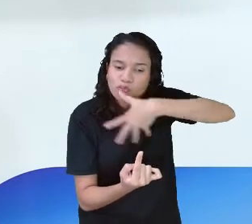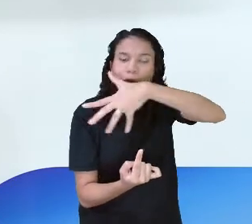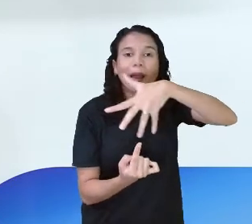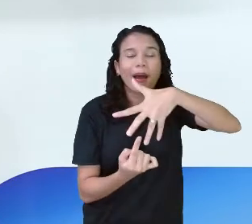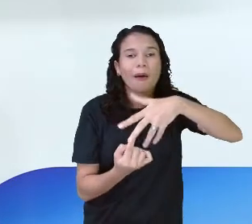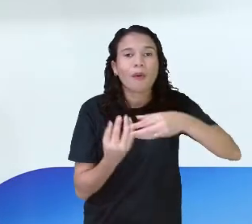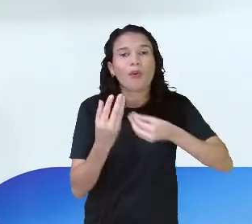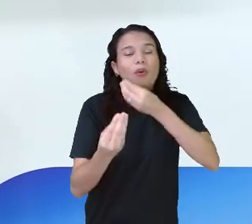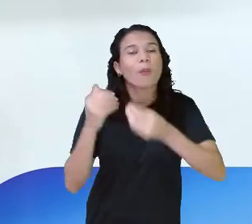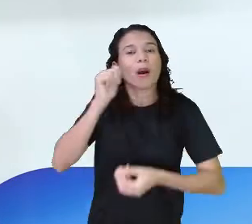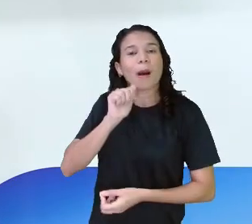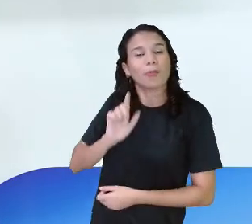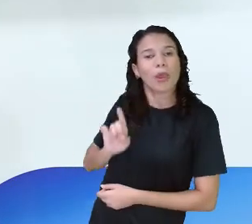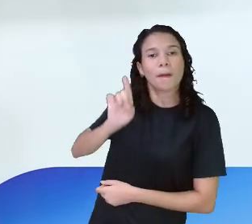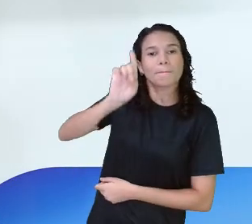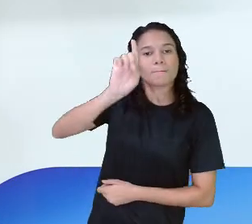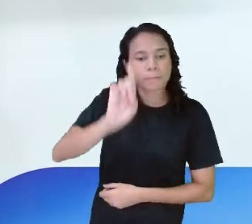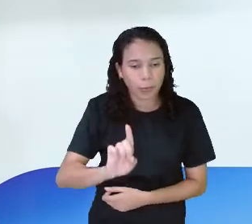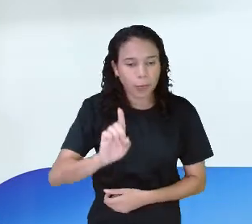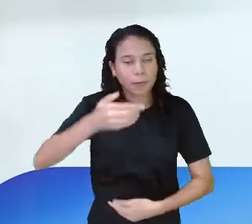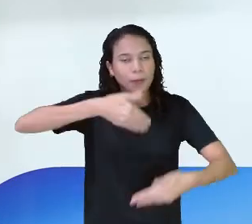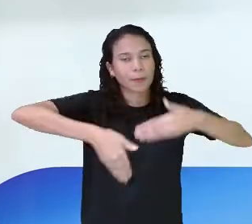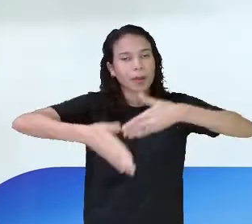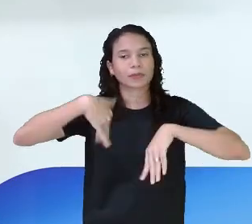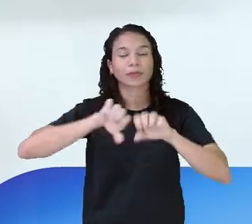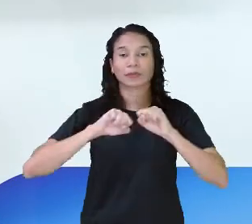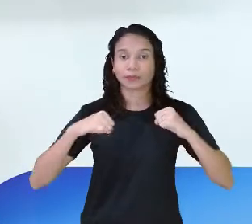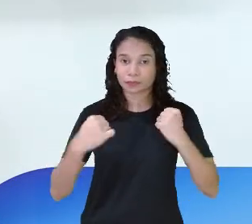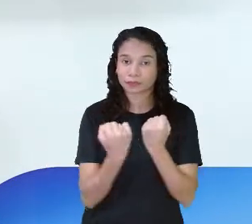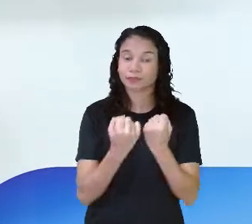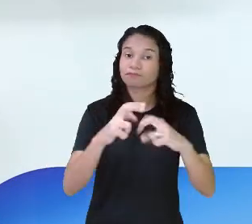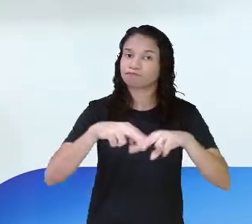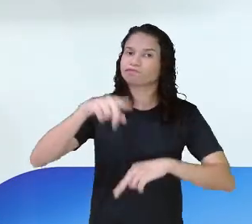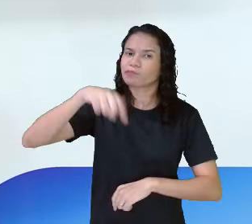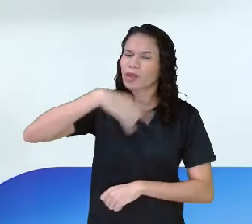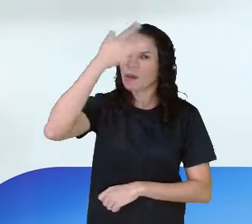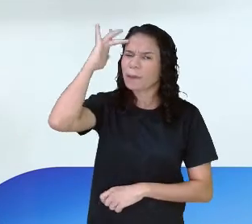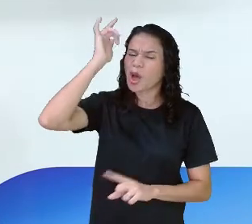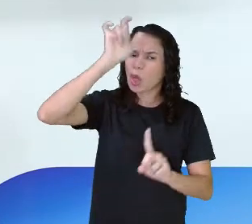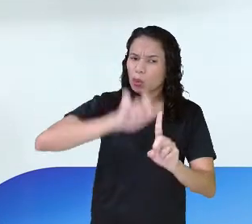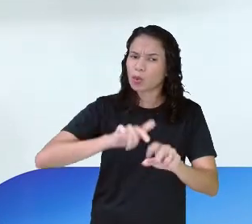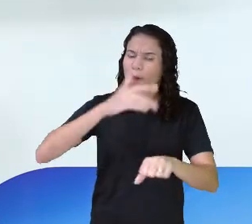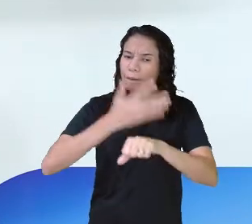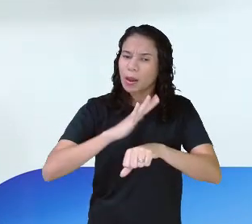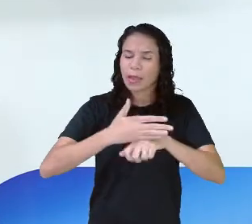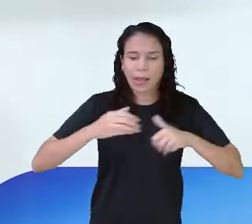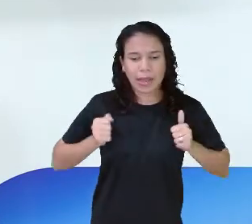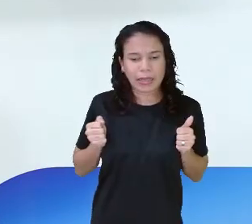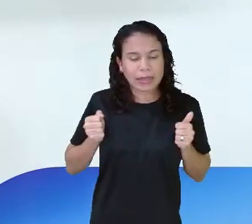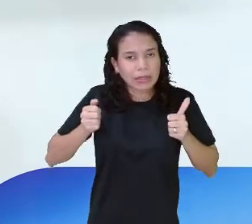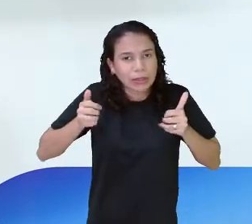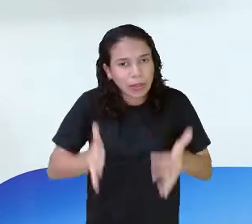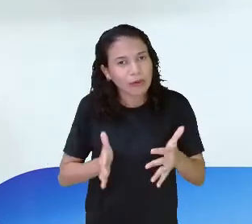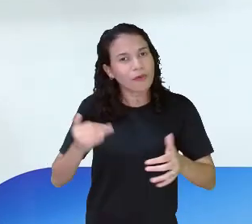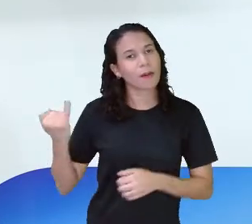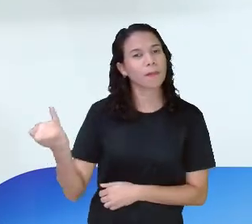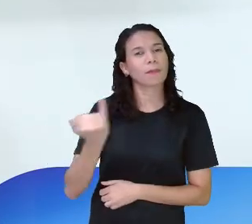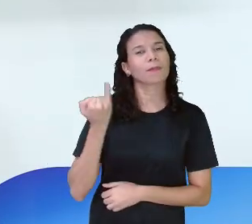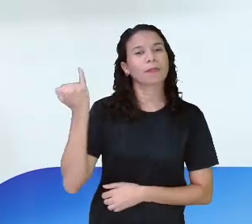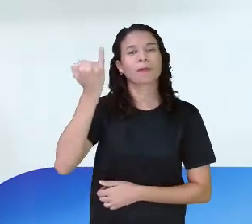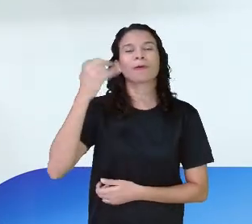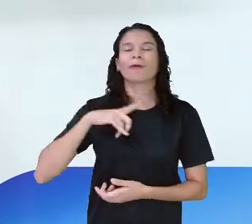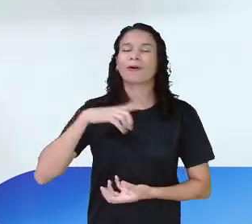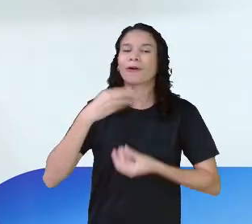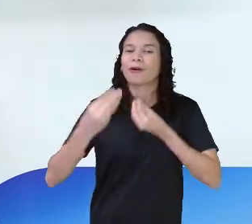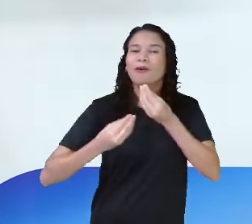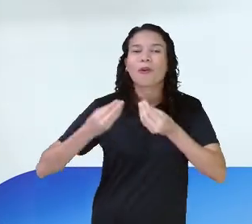a figura feminina à participação social. Então, foi uma pessoa ativa, ativista, importante, que deixa